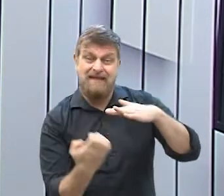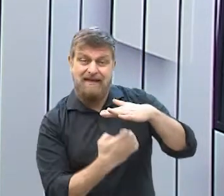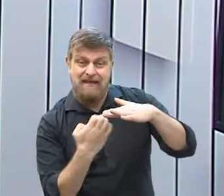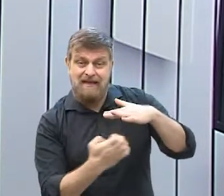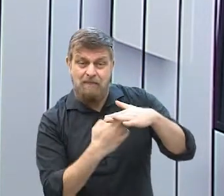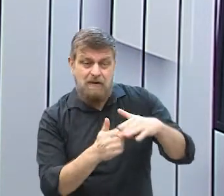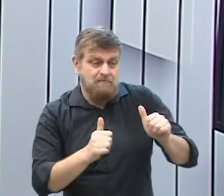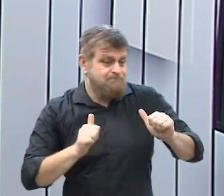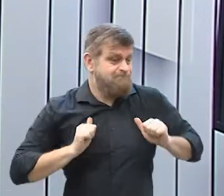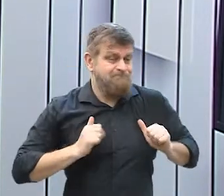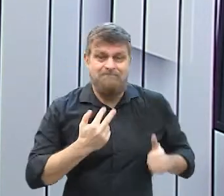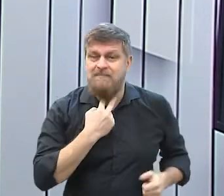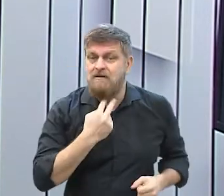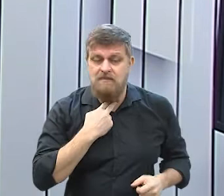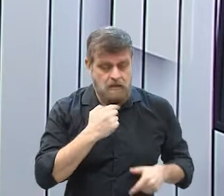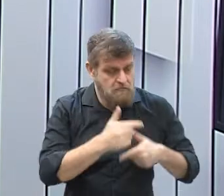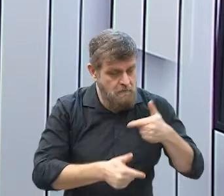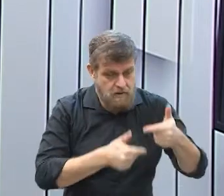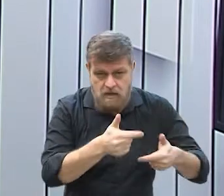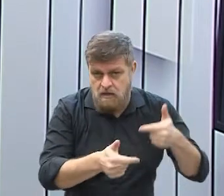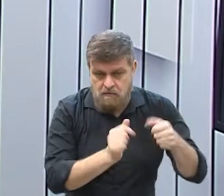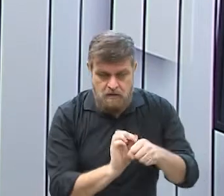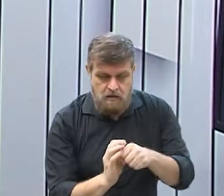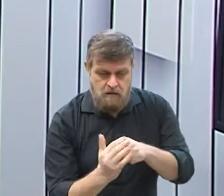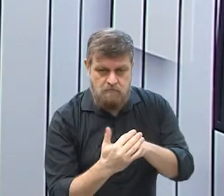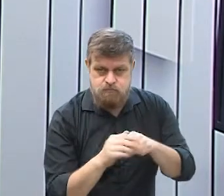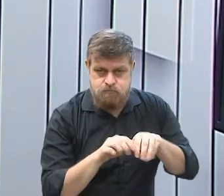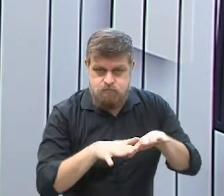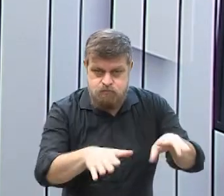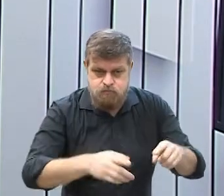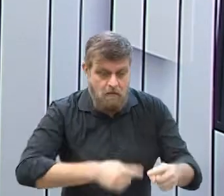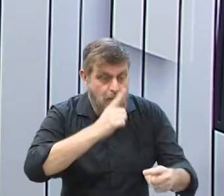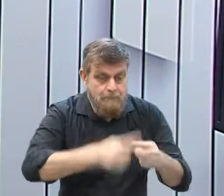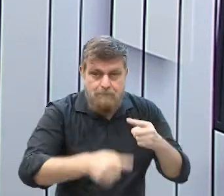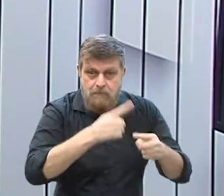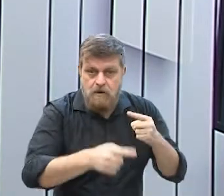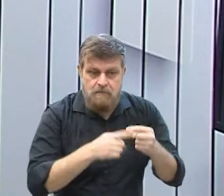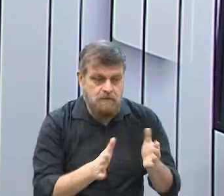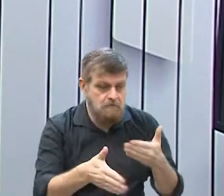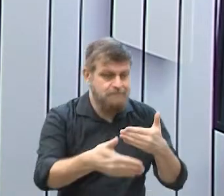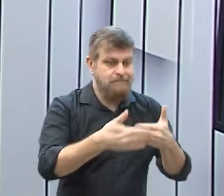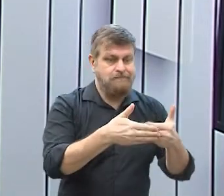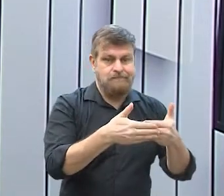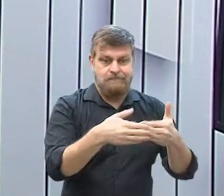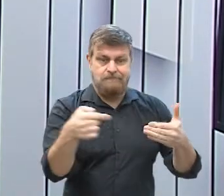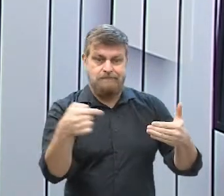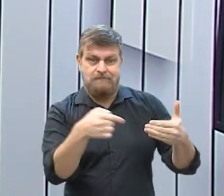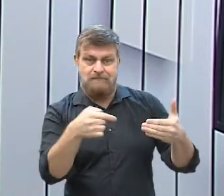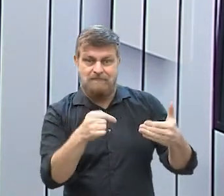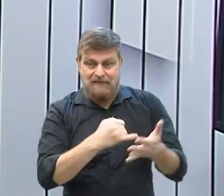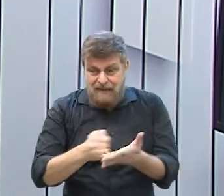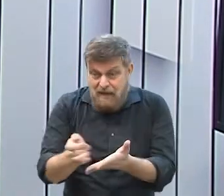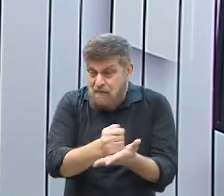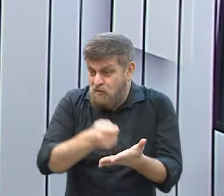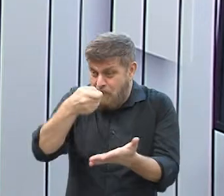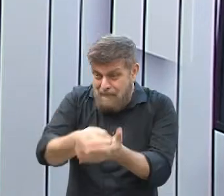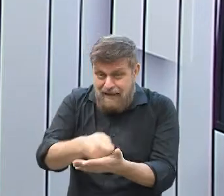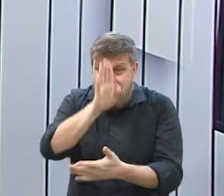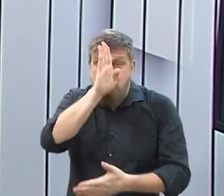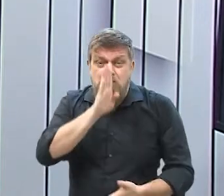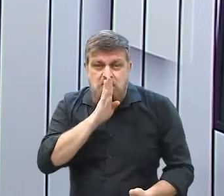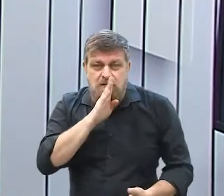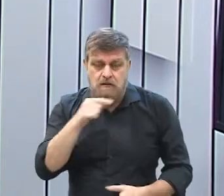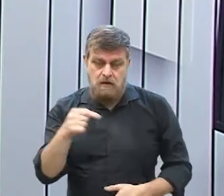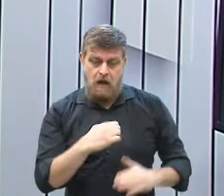ficaram impedidos de prestar serviços durante a situação de emergência para o enfrentamento da Covid-19. Como